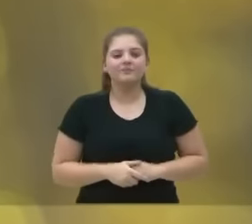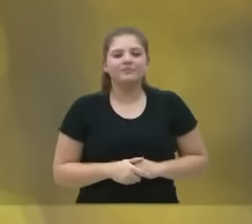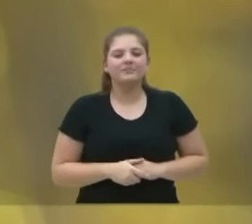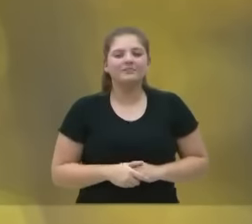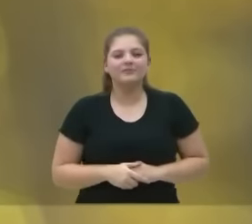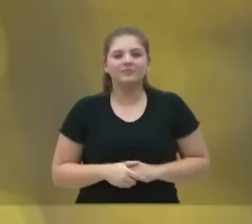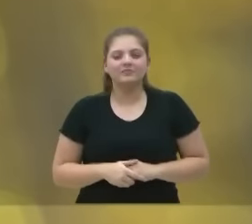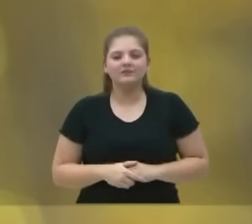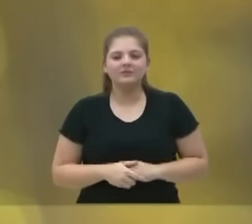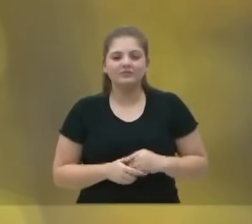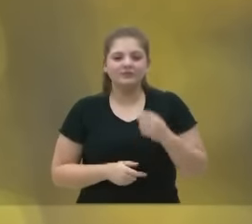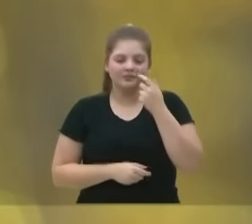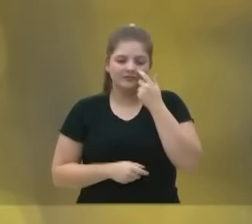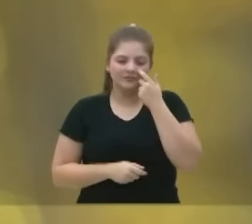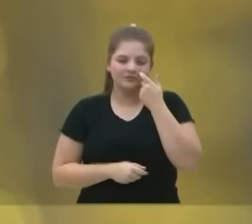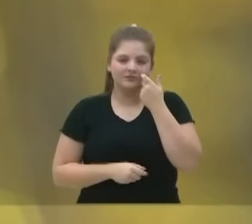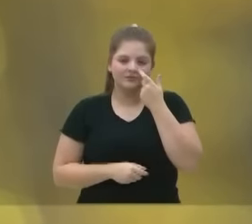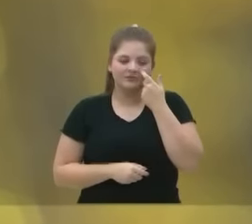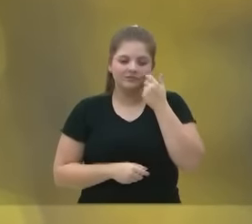trombeta.